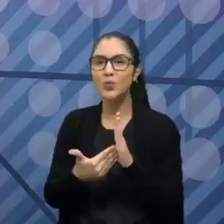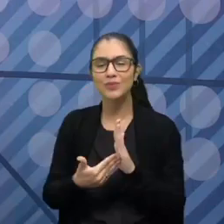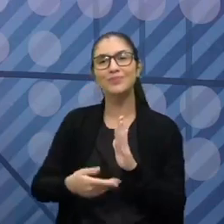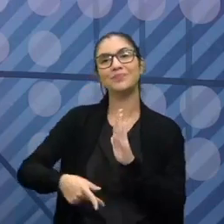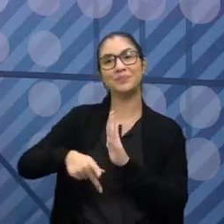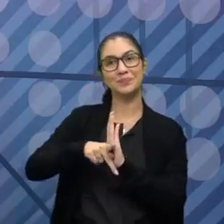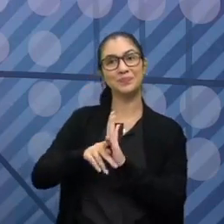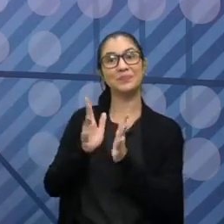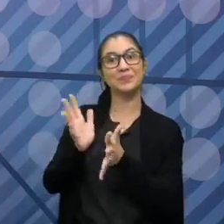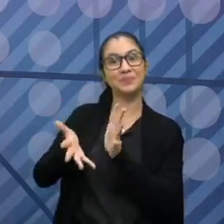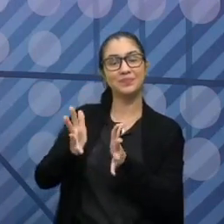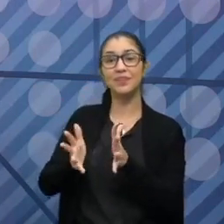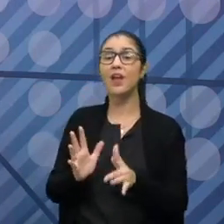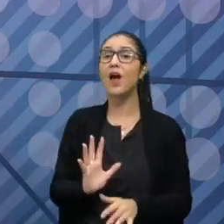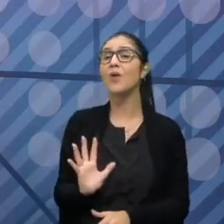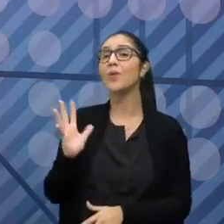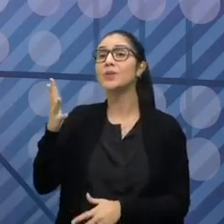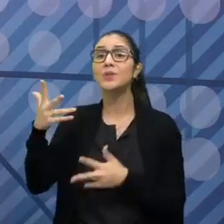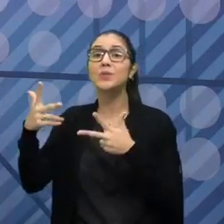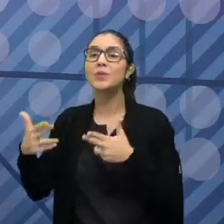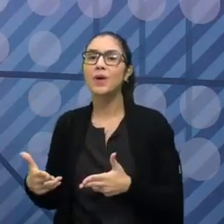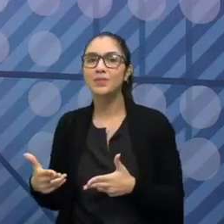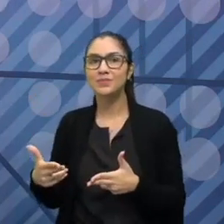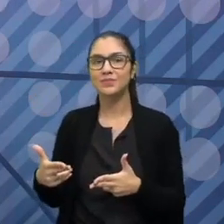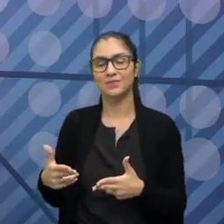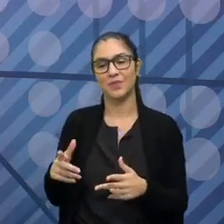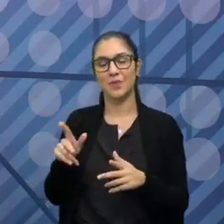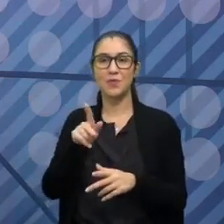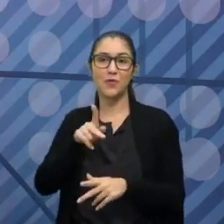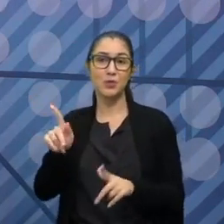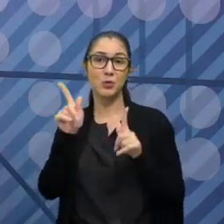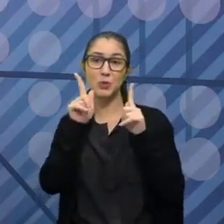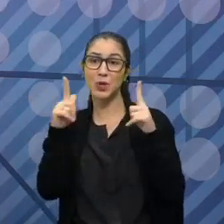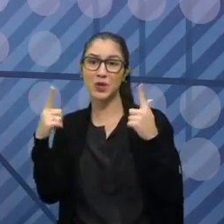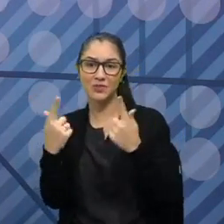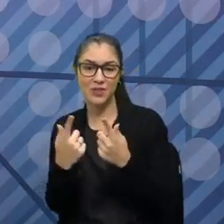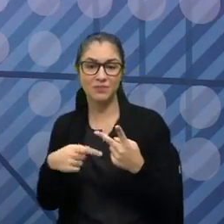sinais, certo? O mesmo acontece com o professor de geografia,